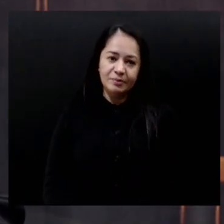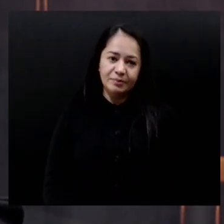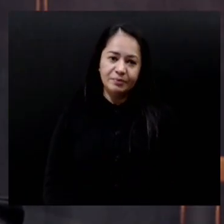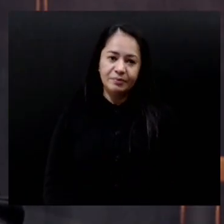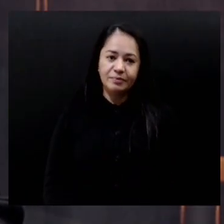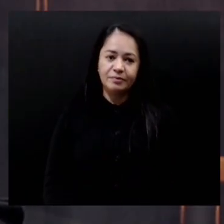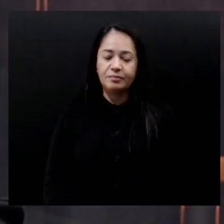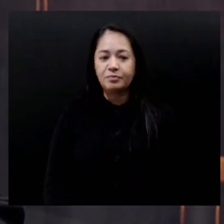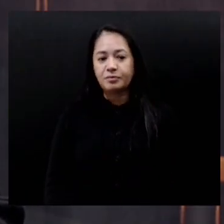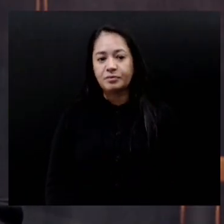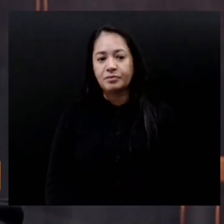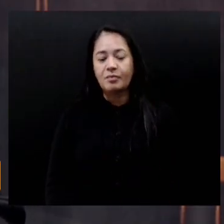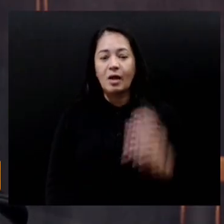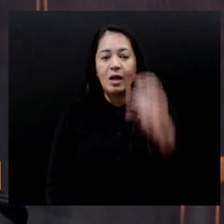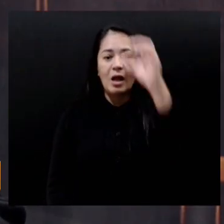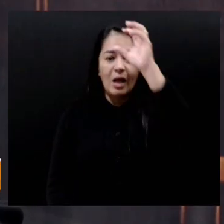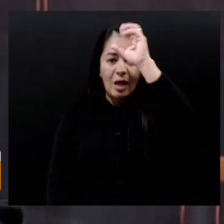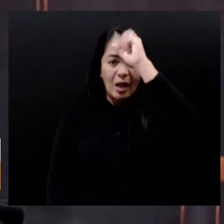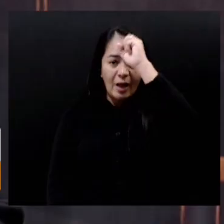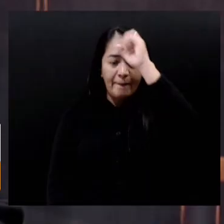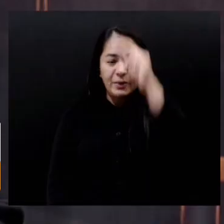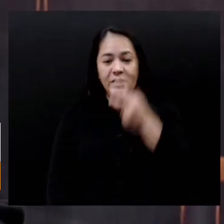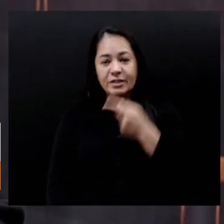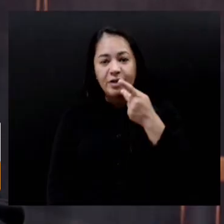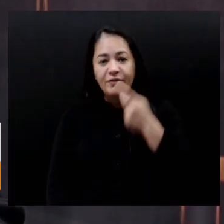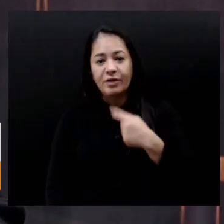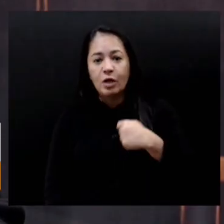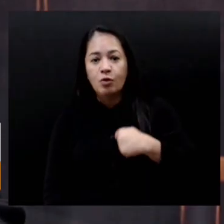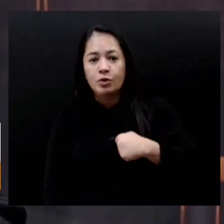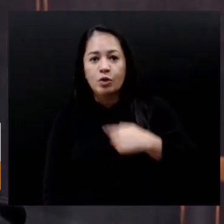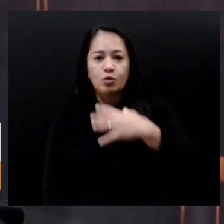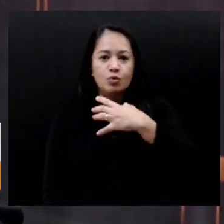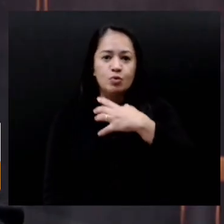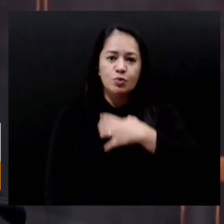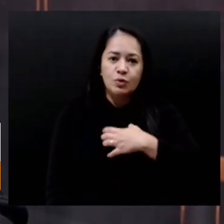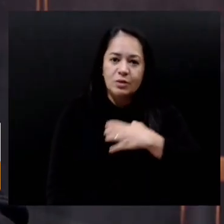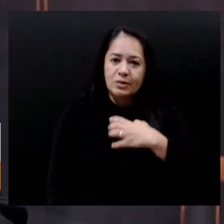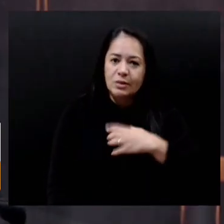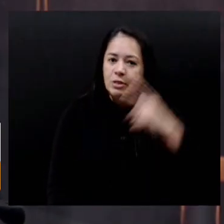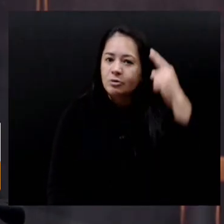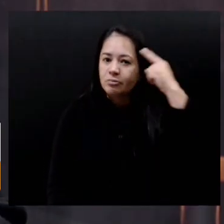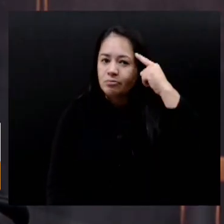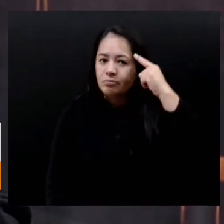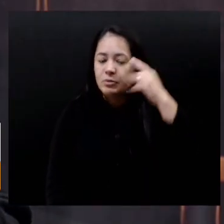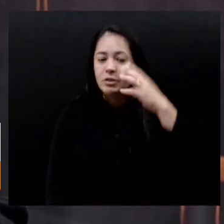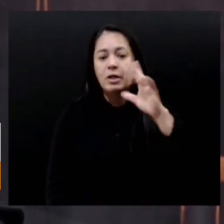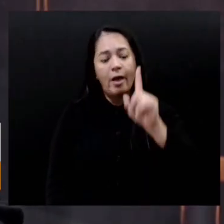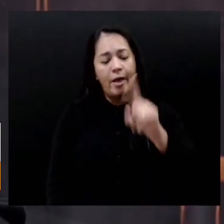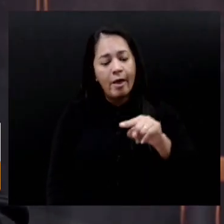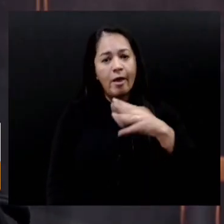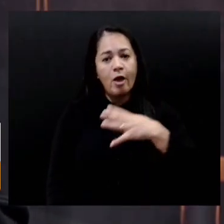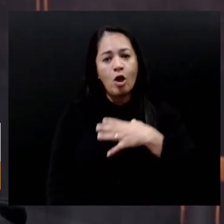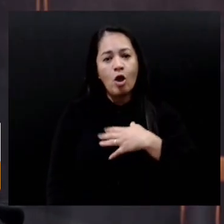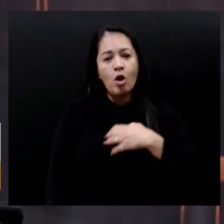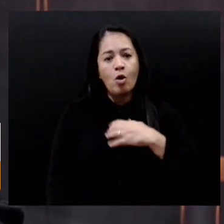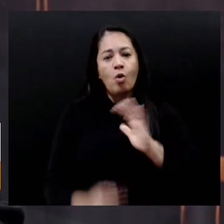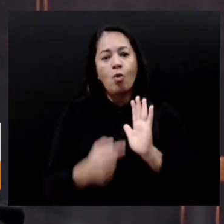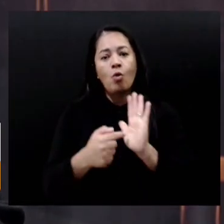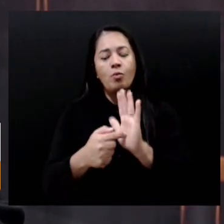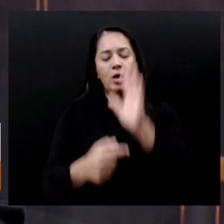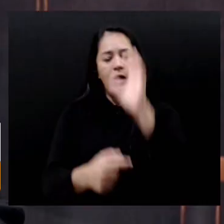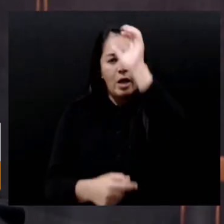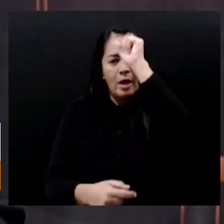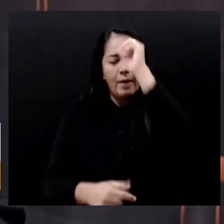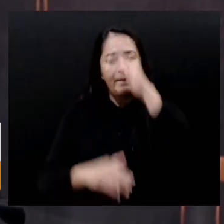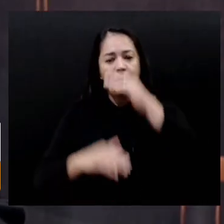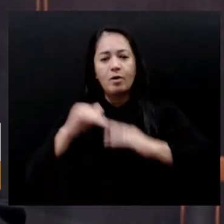Aprender a falar sobre o que eu penso e o que eu sinto é um comportamento aprendido, é uma habilidade